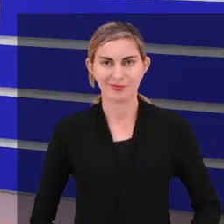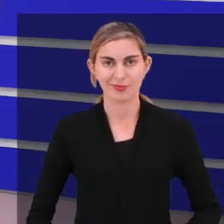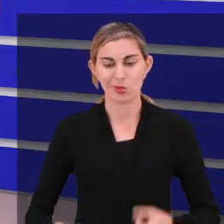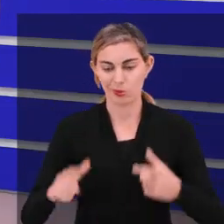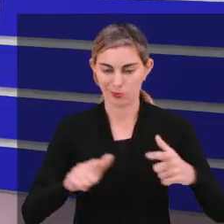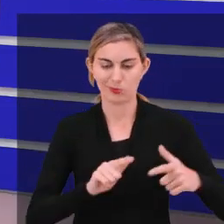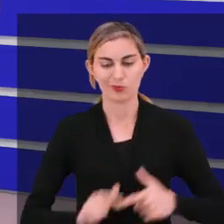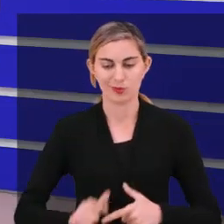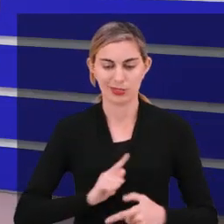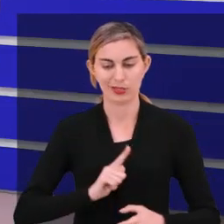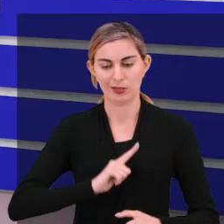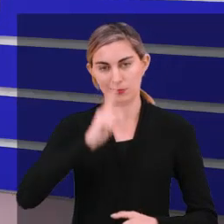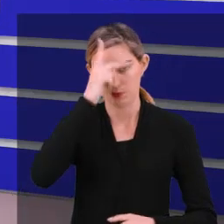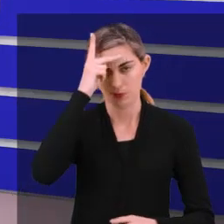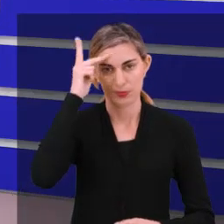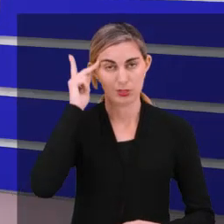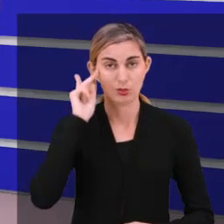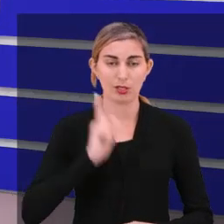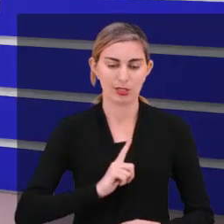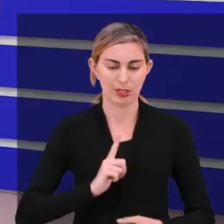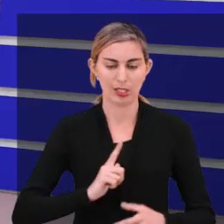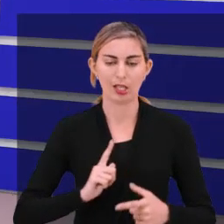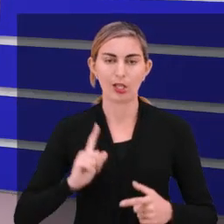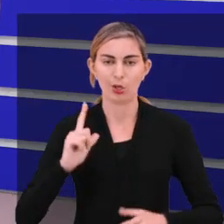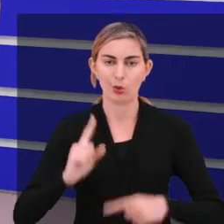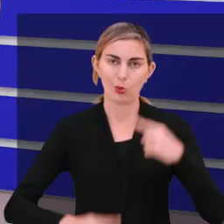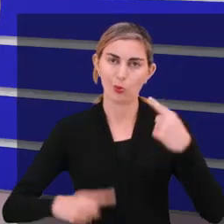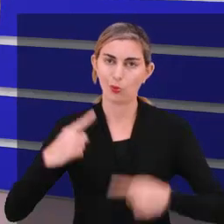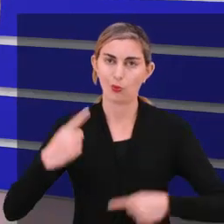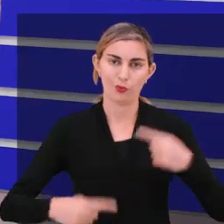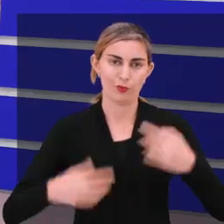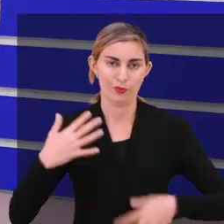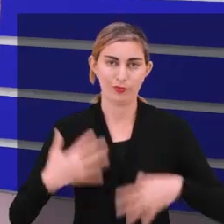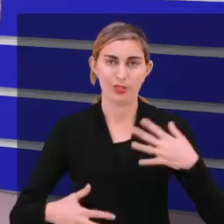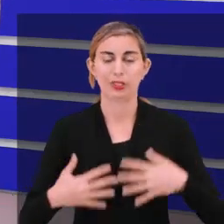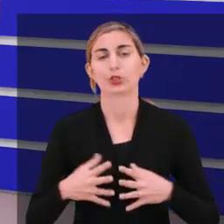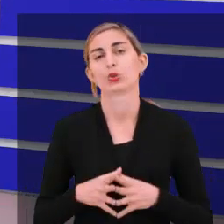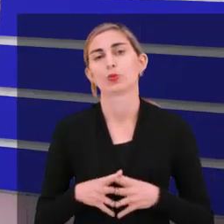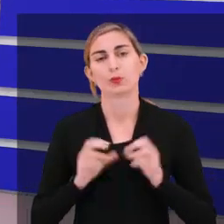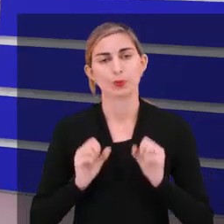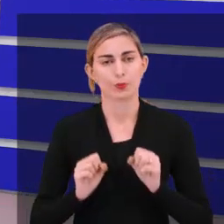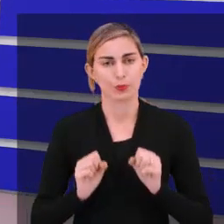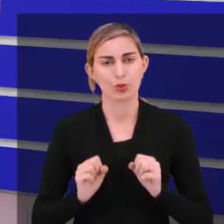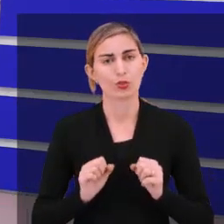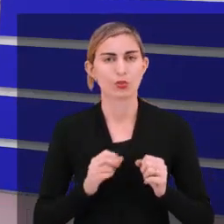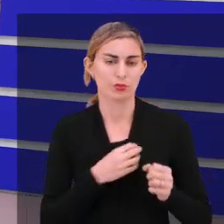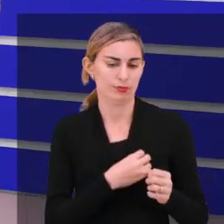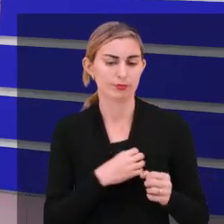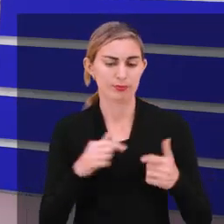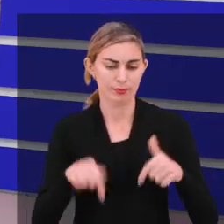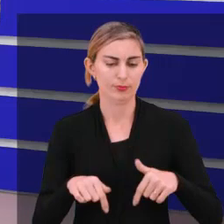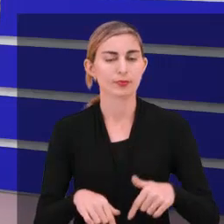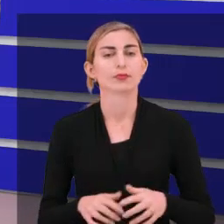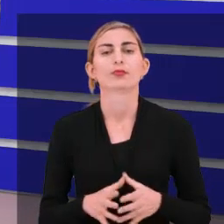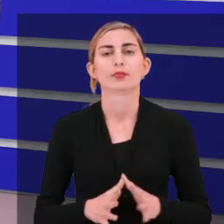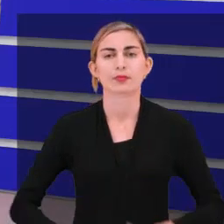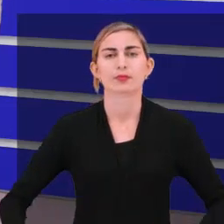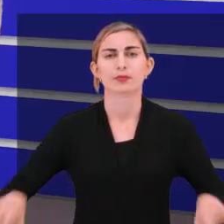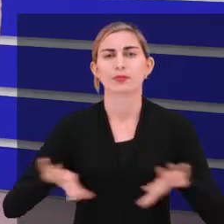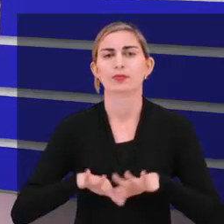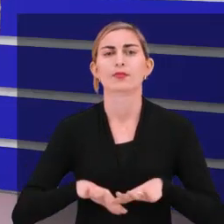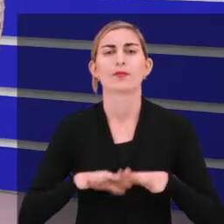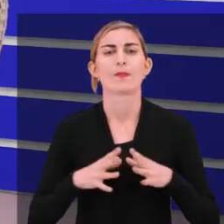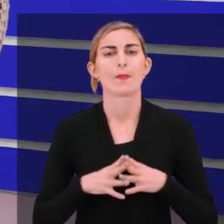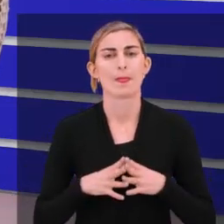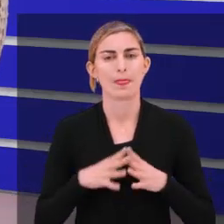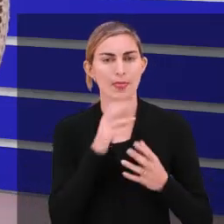E onde existem pessoas, existem conflitos. Então, o conflito ele pode estar aqui, entre nós,